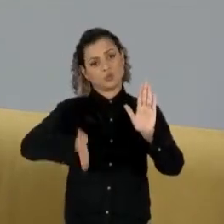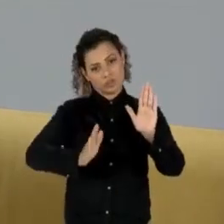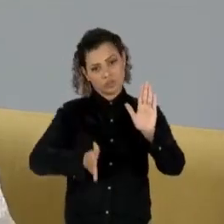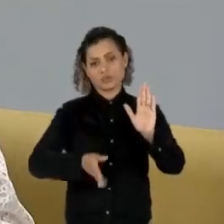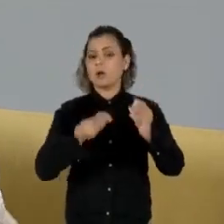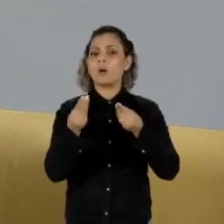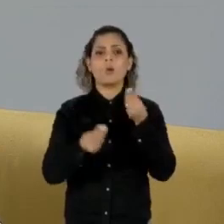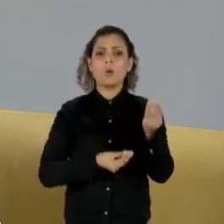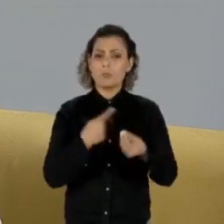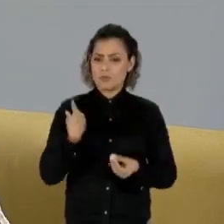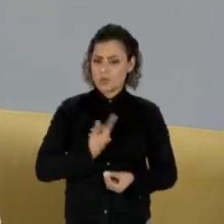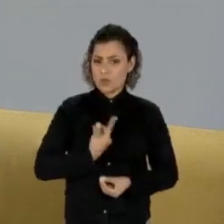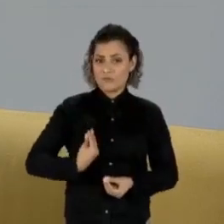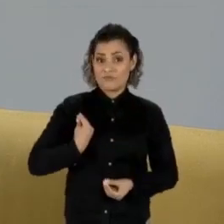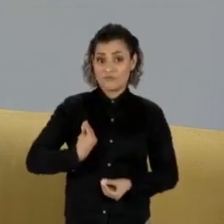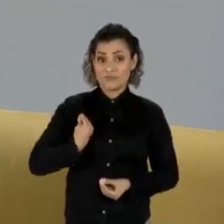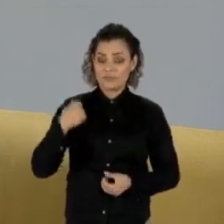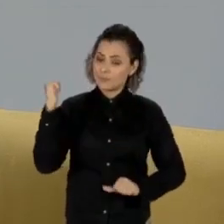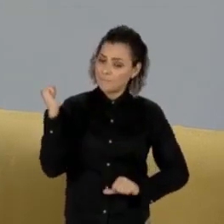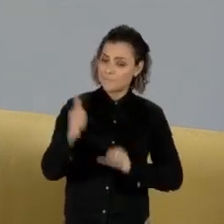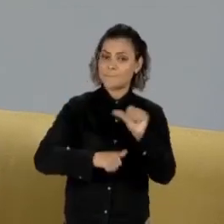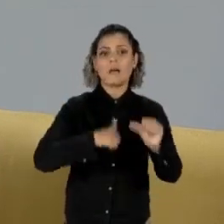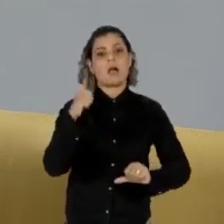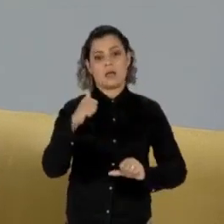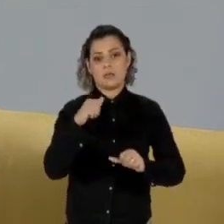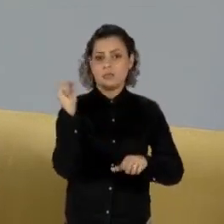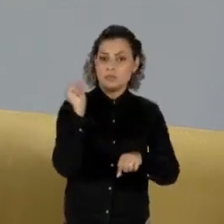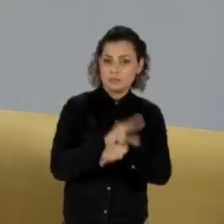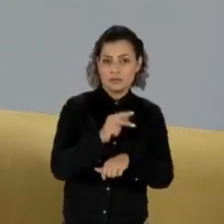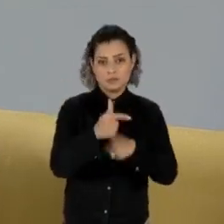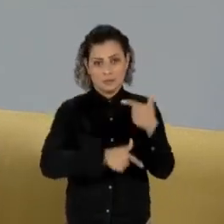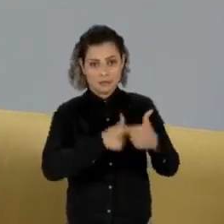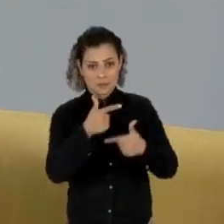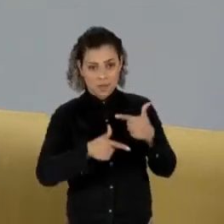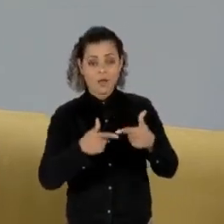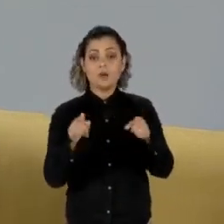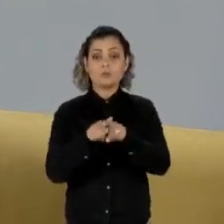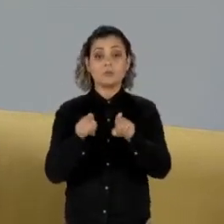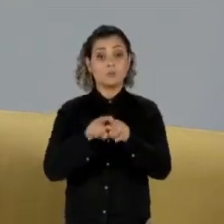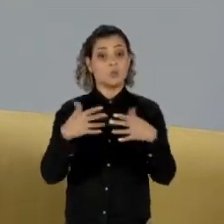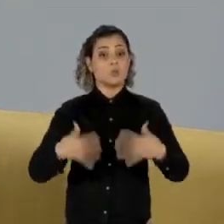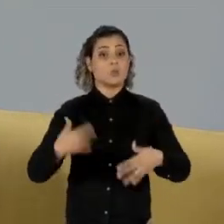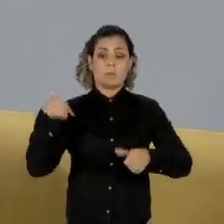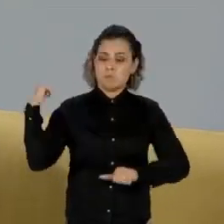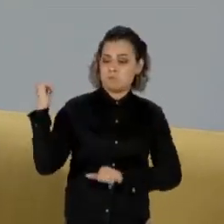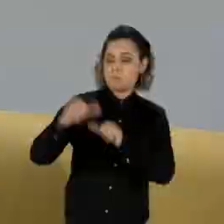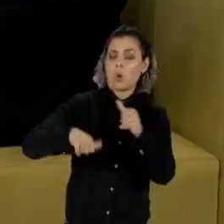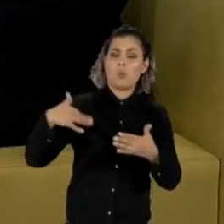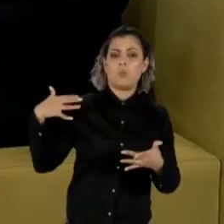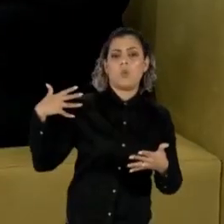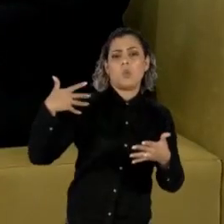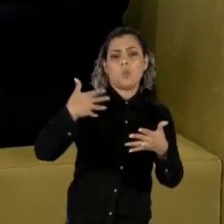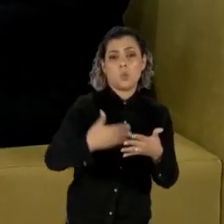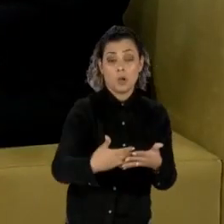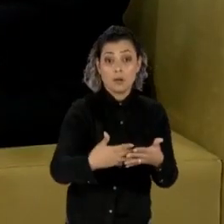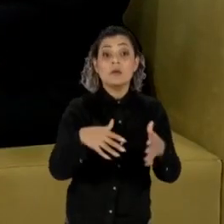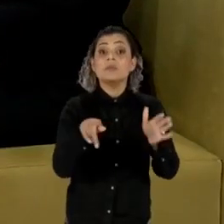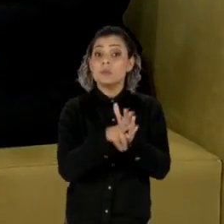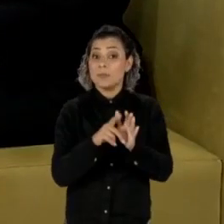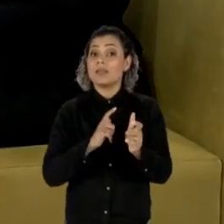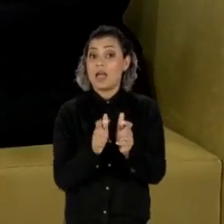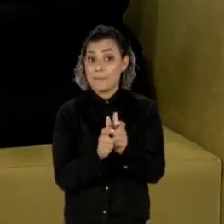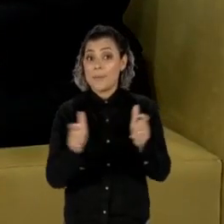colocou que a gente vive uma transformação do emprego uma transformação demográfica existe uma massa que ainda tem